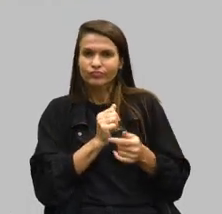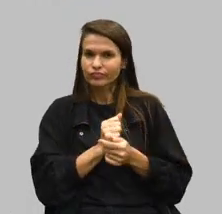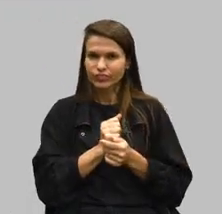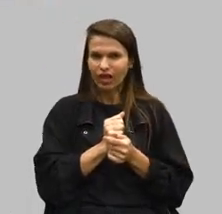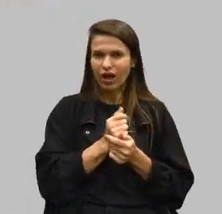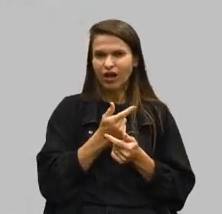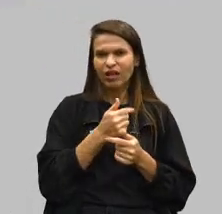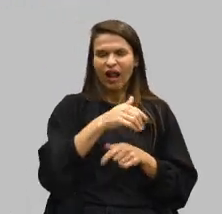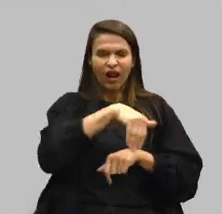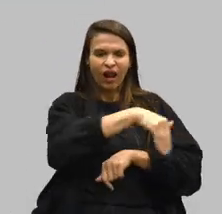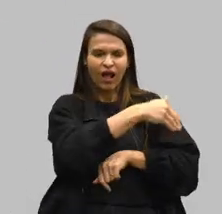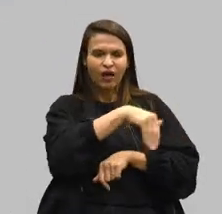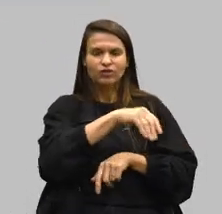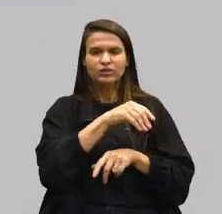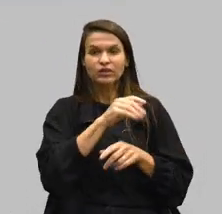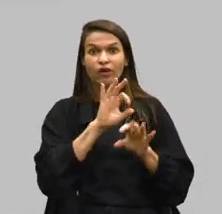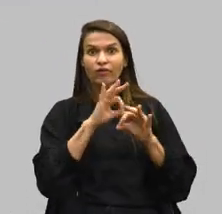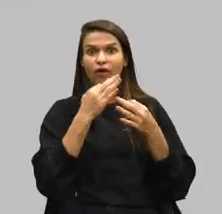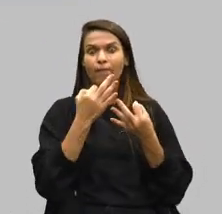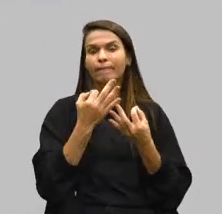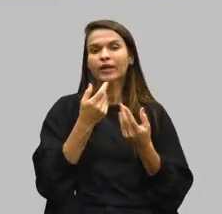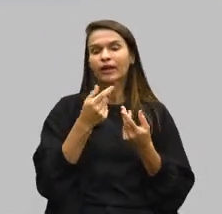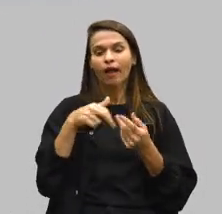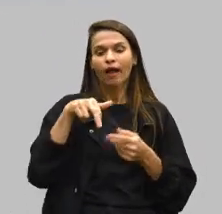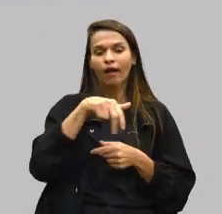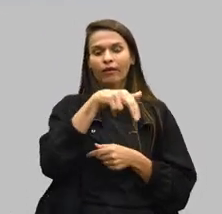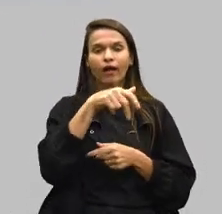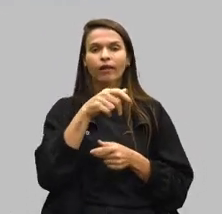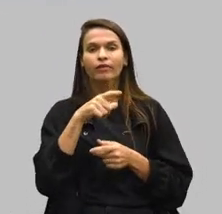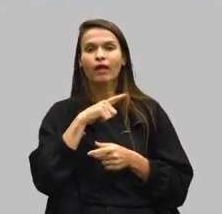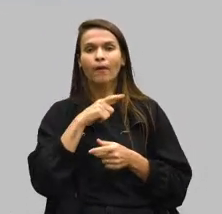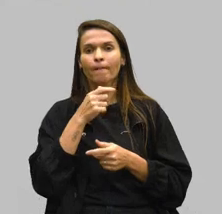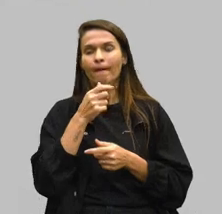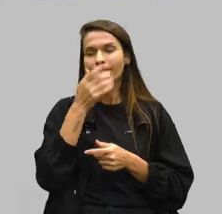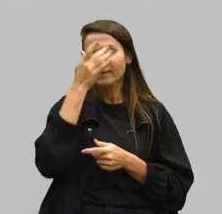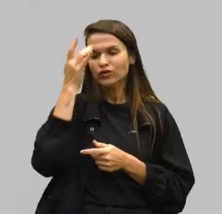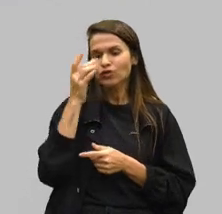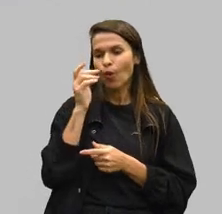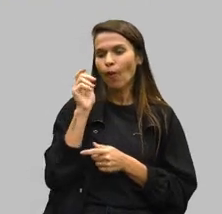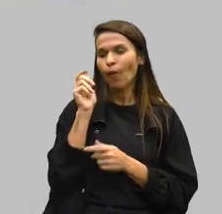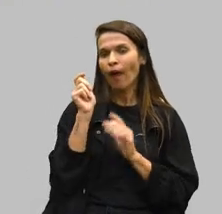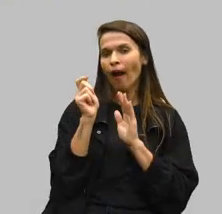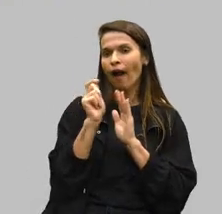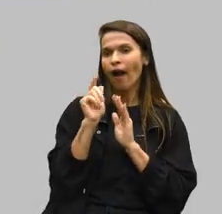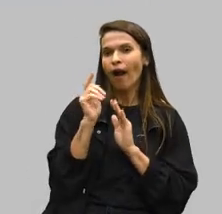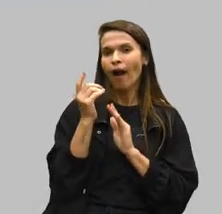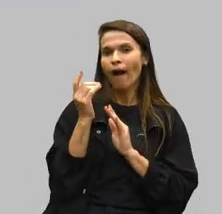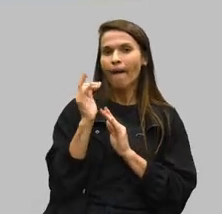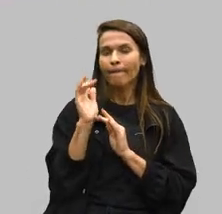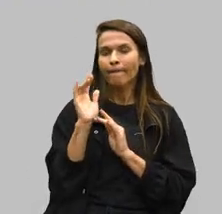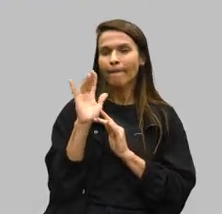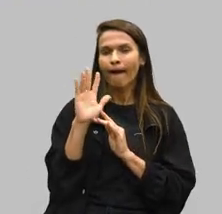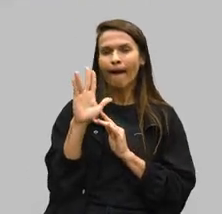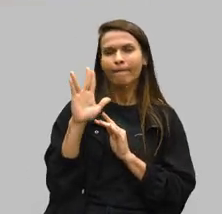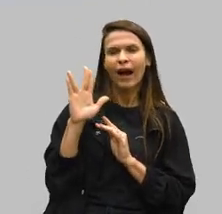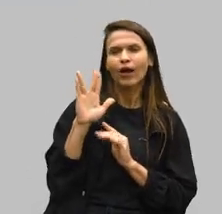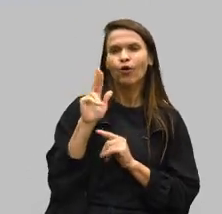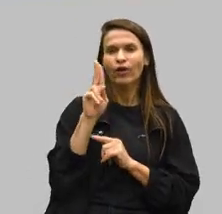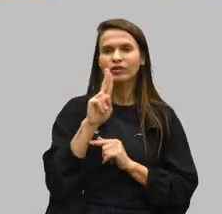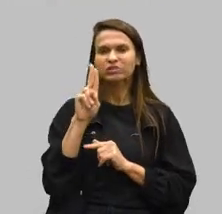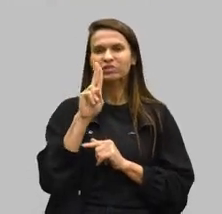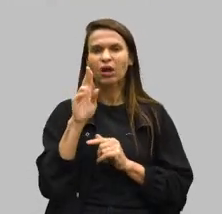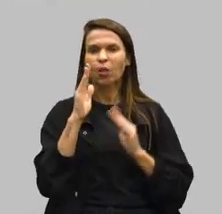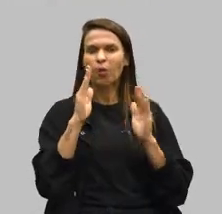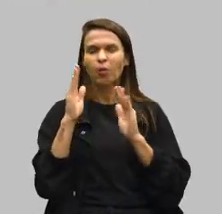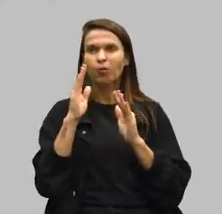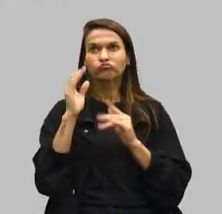rua andando com a sua família tá lá um o cara com com a maconha usando sabe se lá onde Em que momento durante a